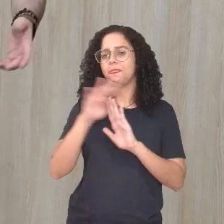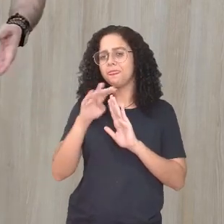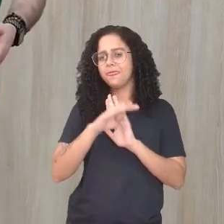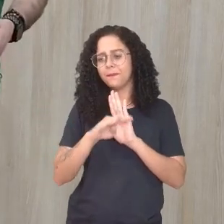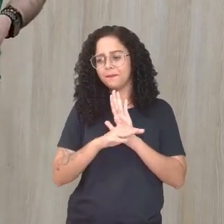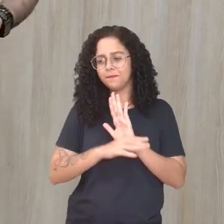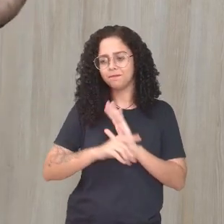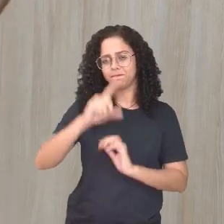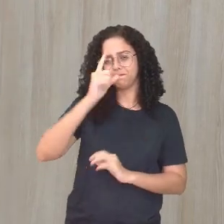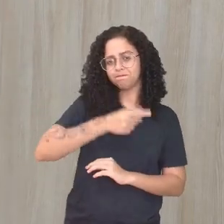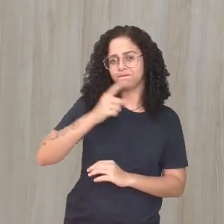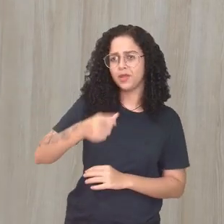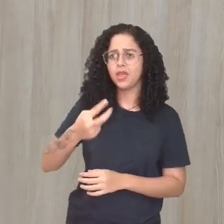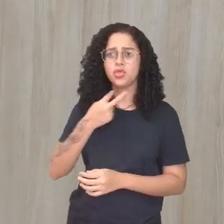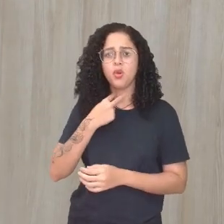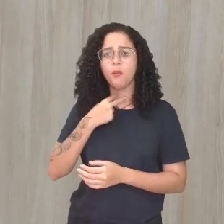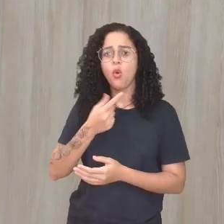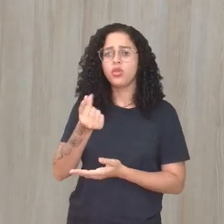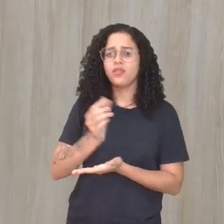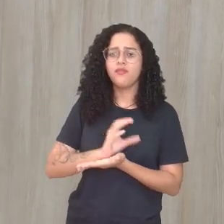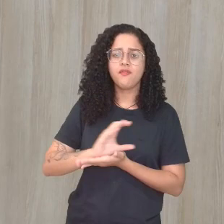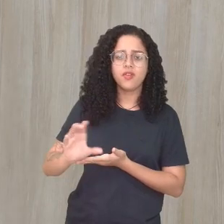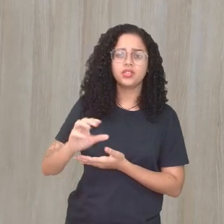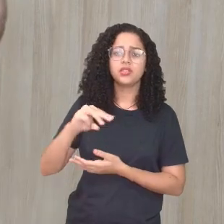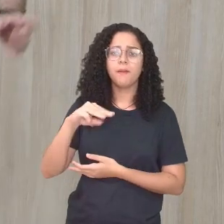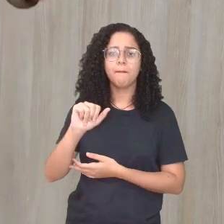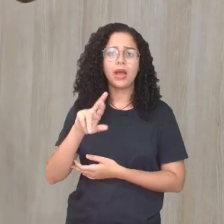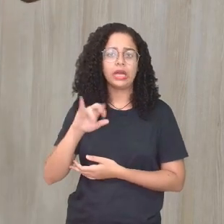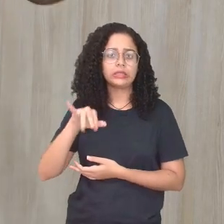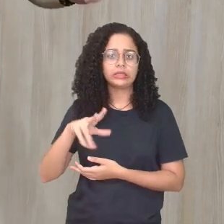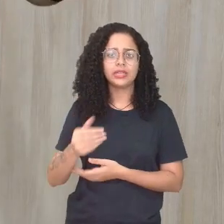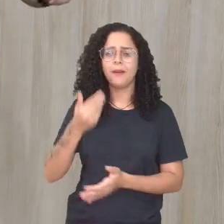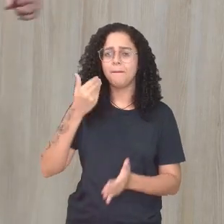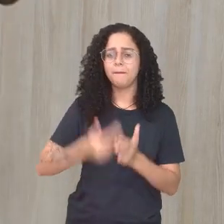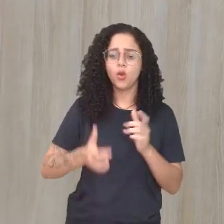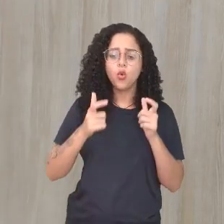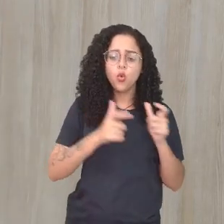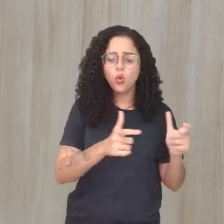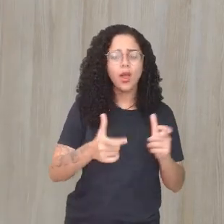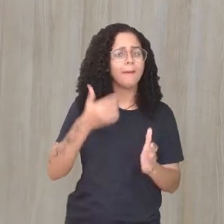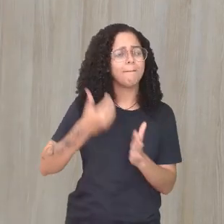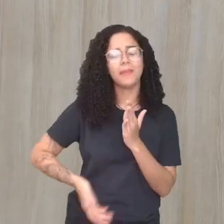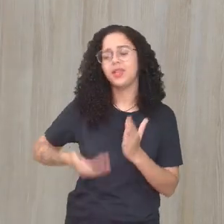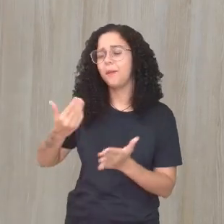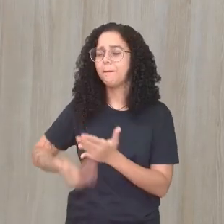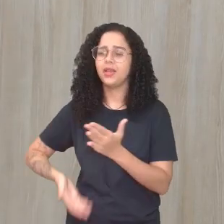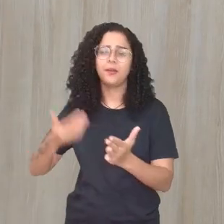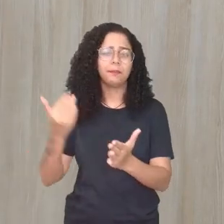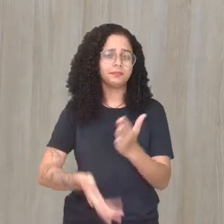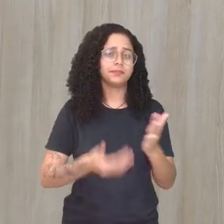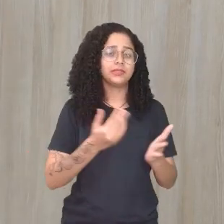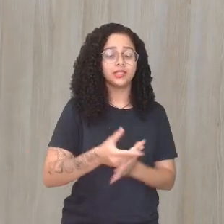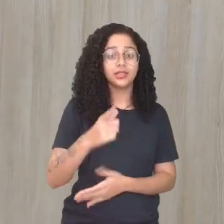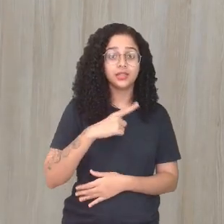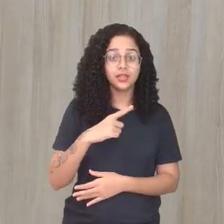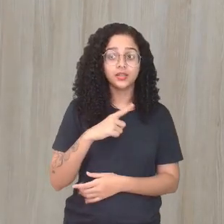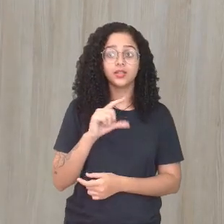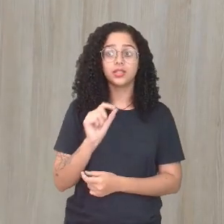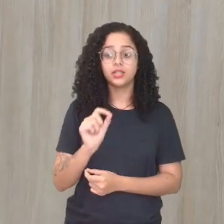pôde mais investir na marinha, perdeu vários territórios, ela teve, né,